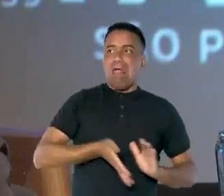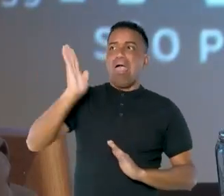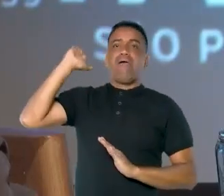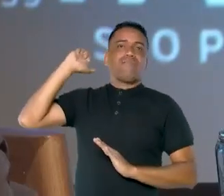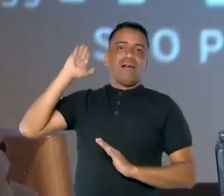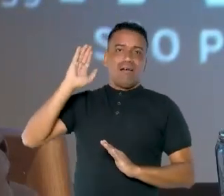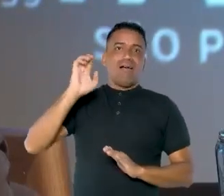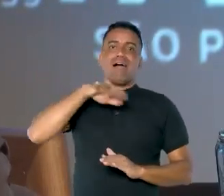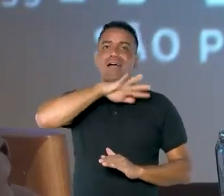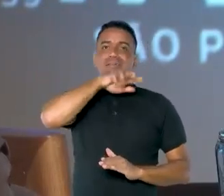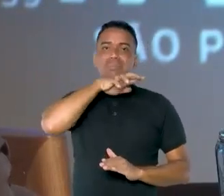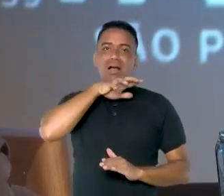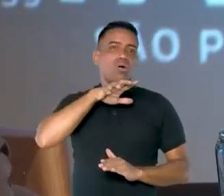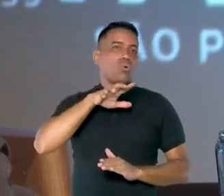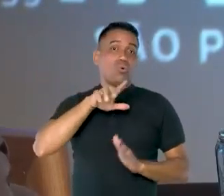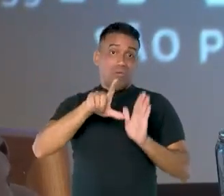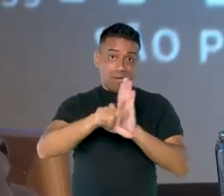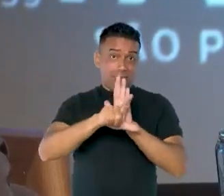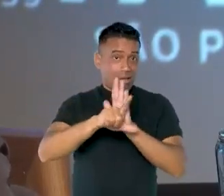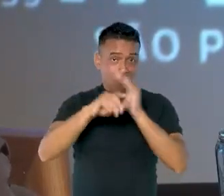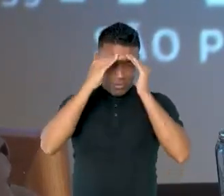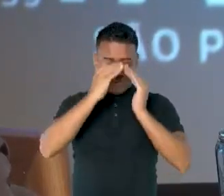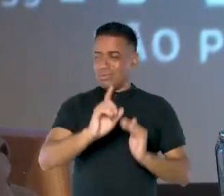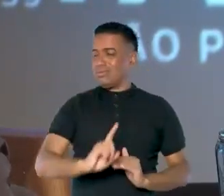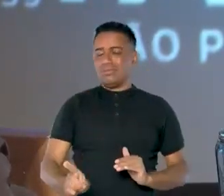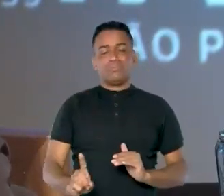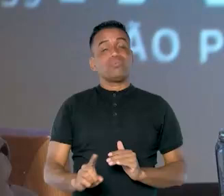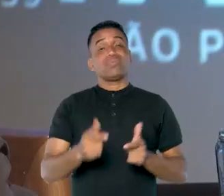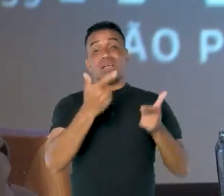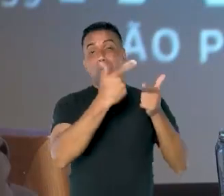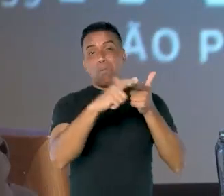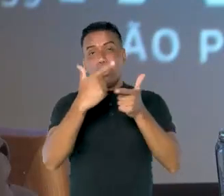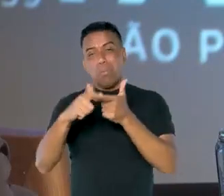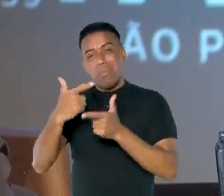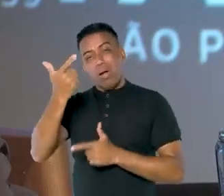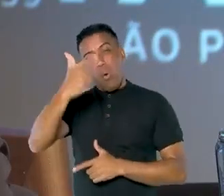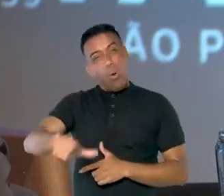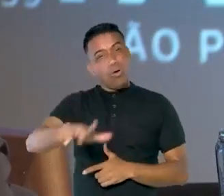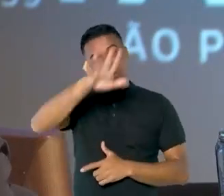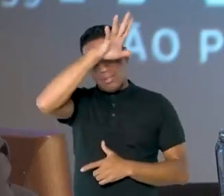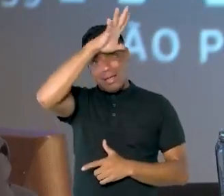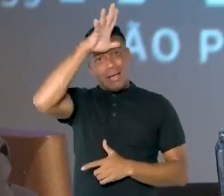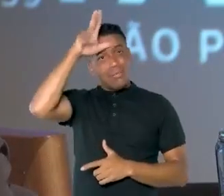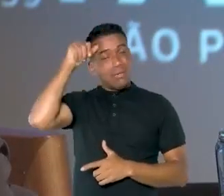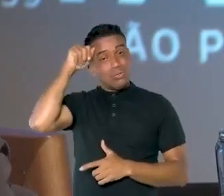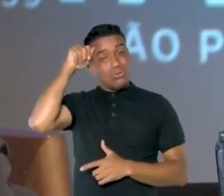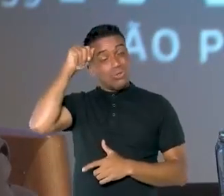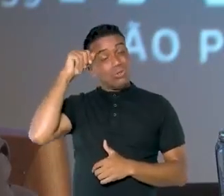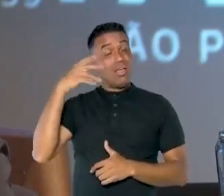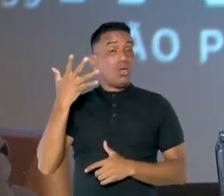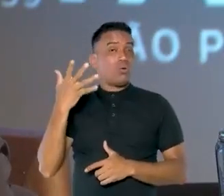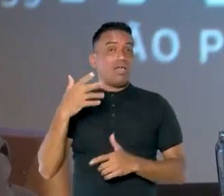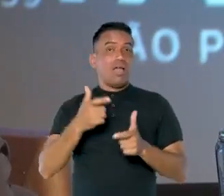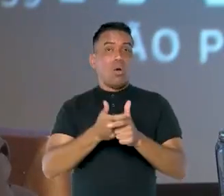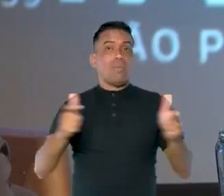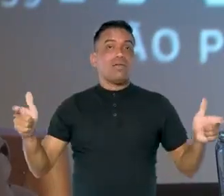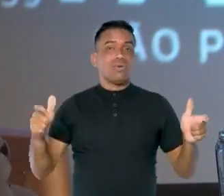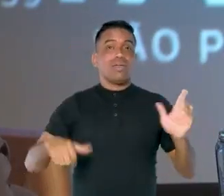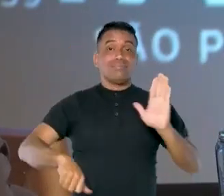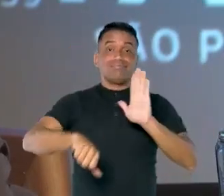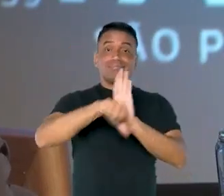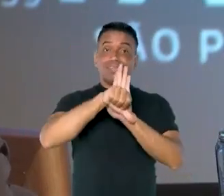mas há outros problemas na Amazônia que nós não estamos dominando bem. Um deles é o crescimento do crime